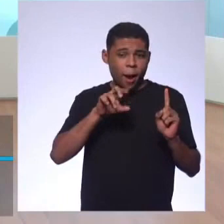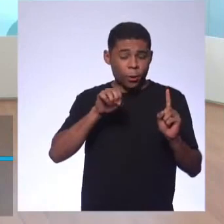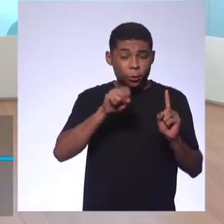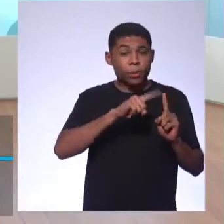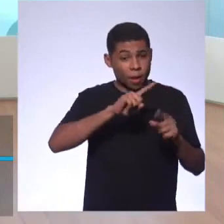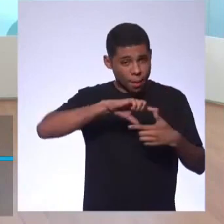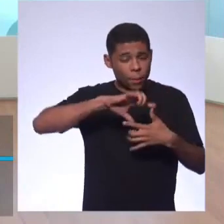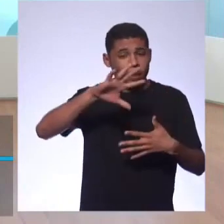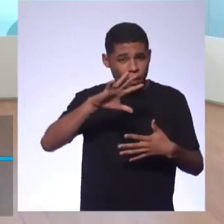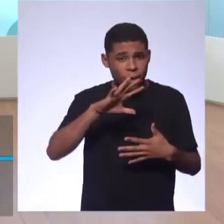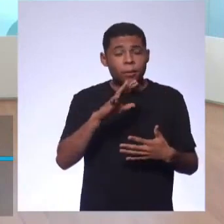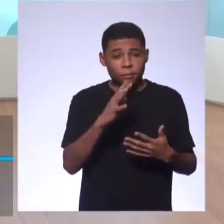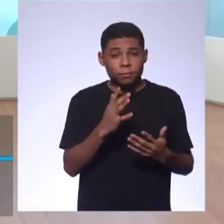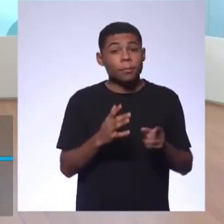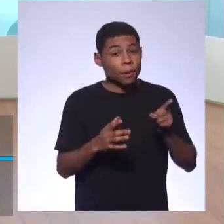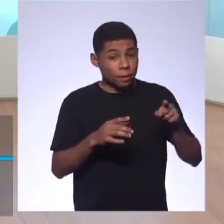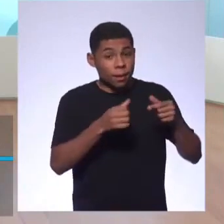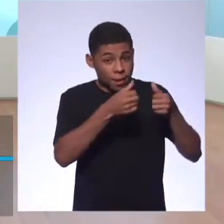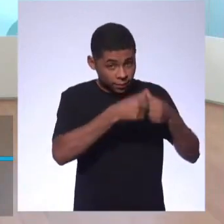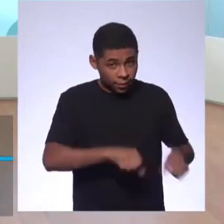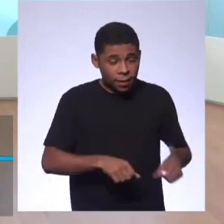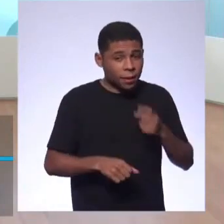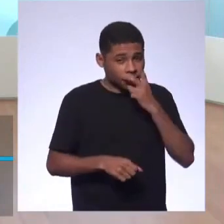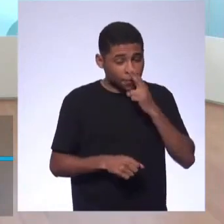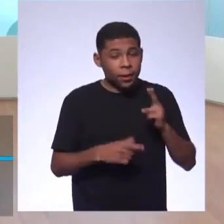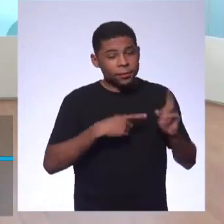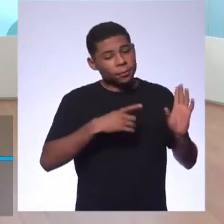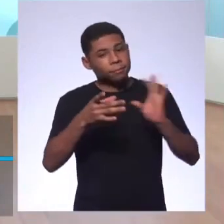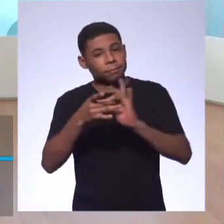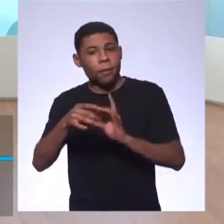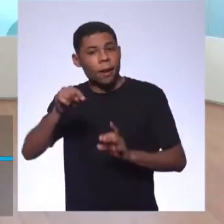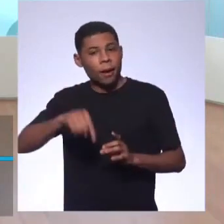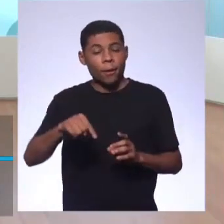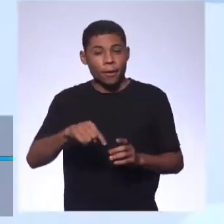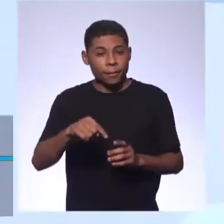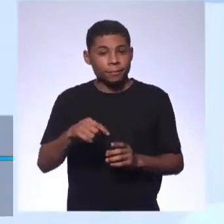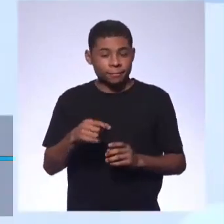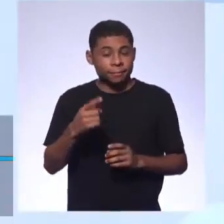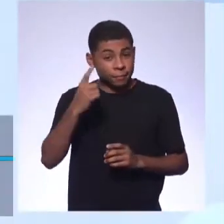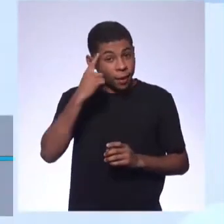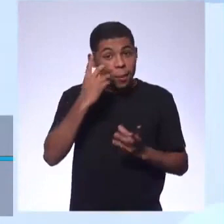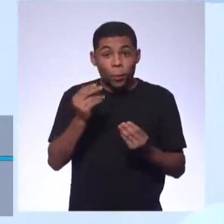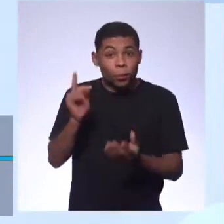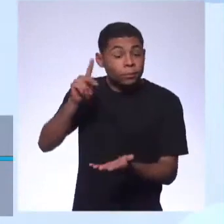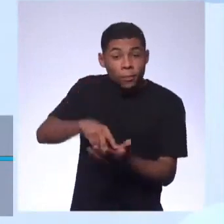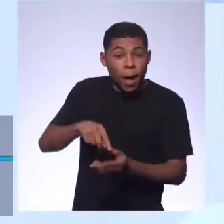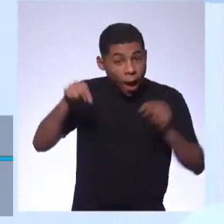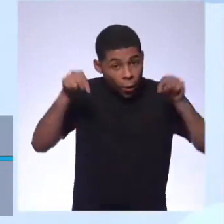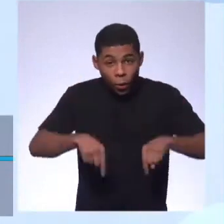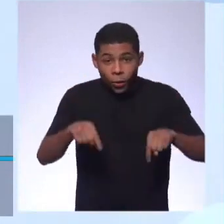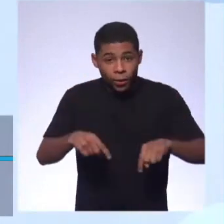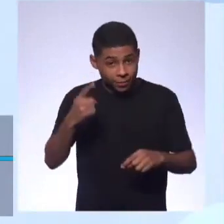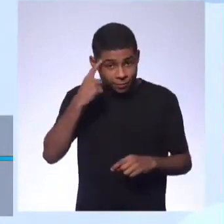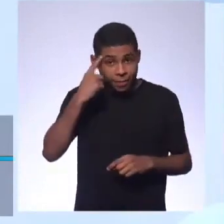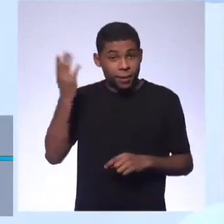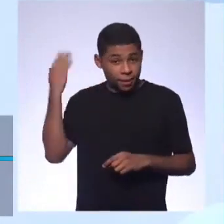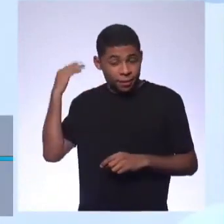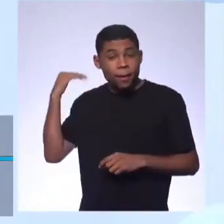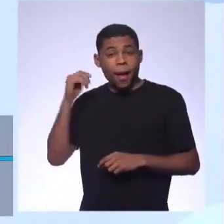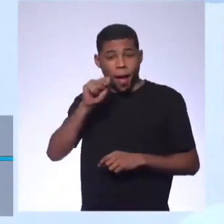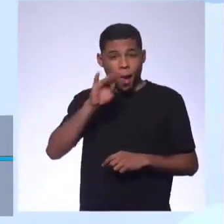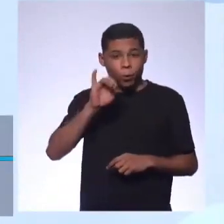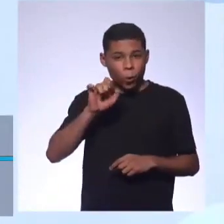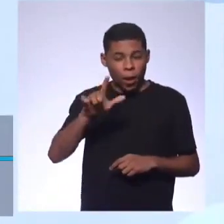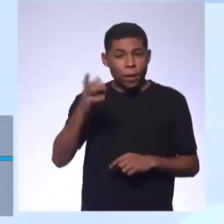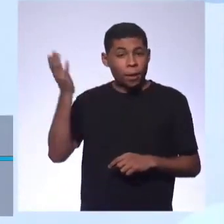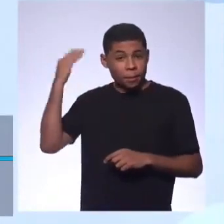moderno, está inserido nesse contexto atual, ele é muito atual. Ele traz aquela época da Segunda Guerra e traz